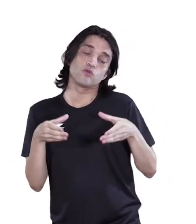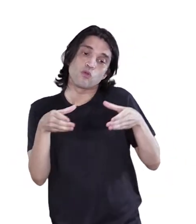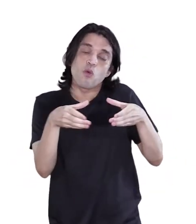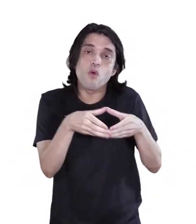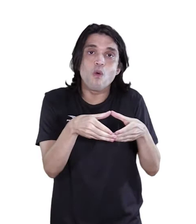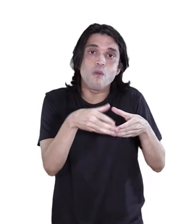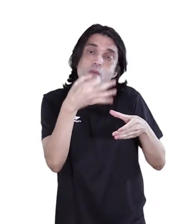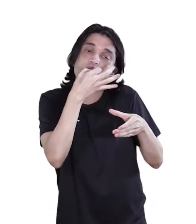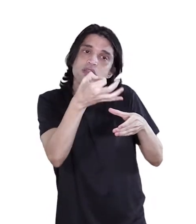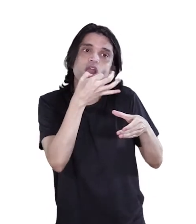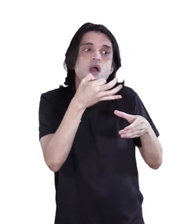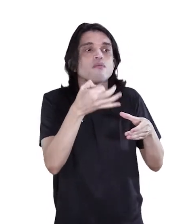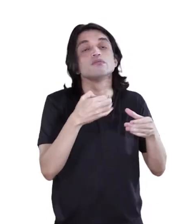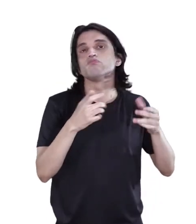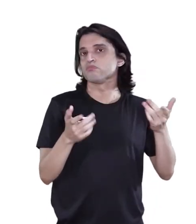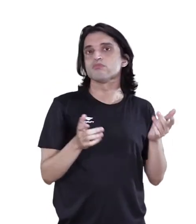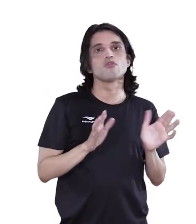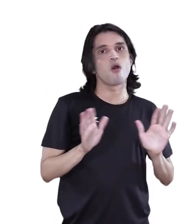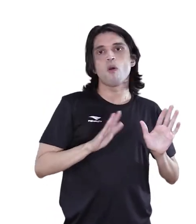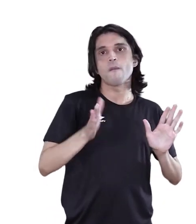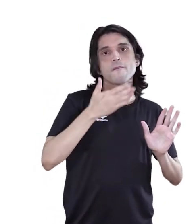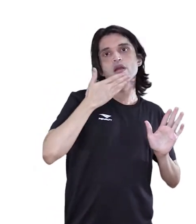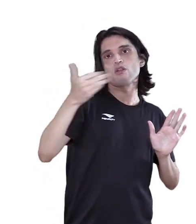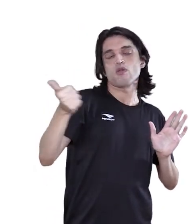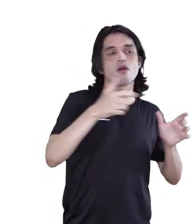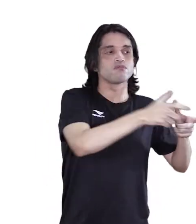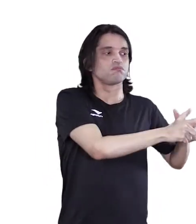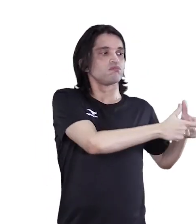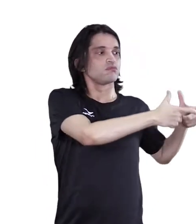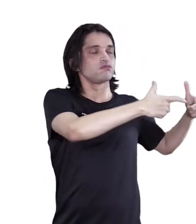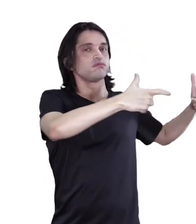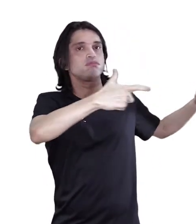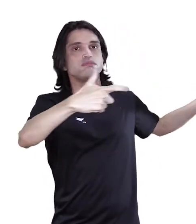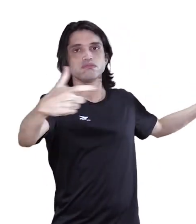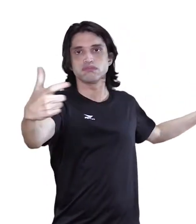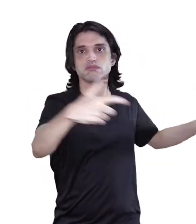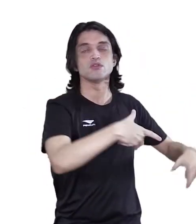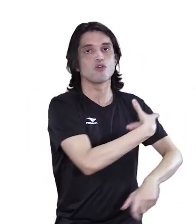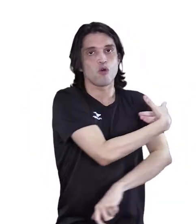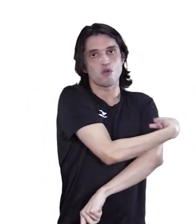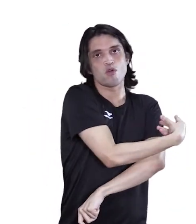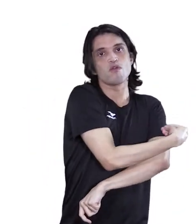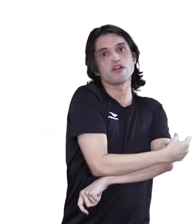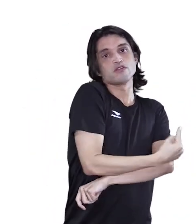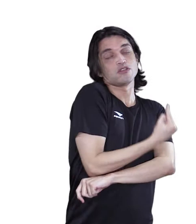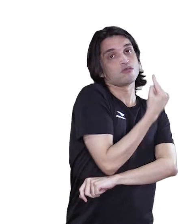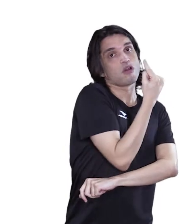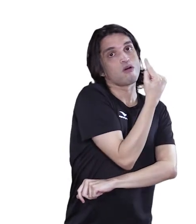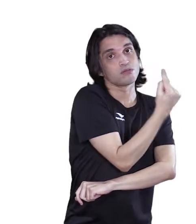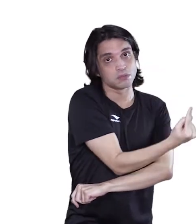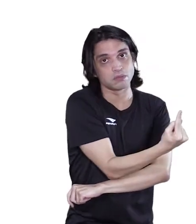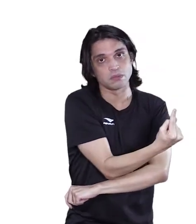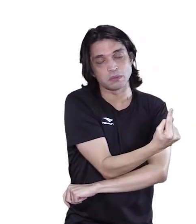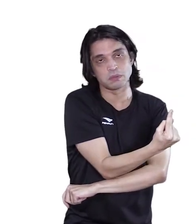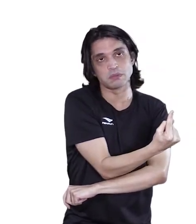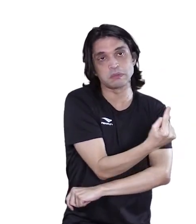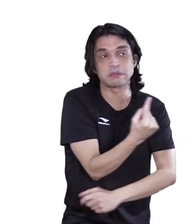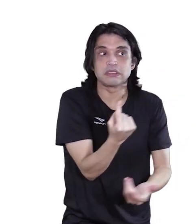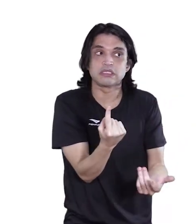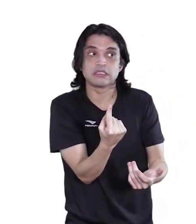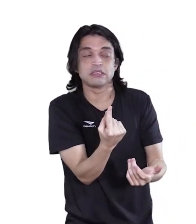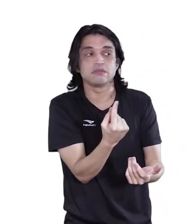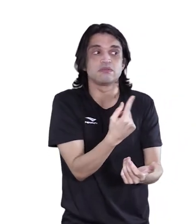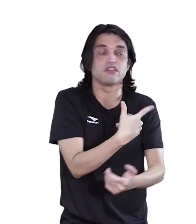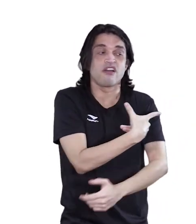proteger um número maior de pessoas, aplicando todas as doses, mesmo correndo o risco da segunda dose não chegar